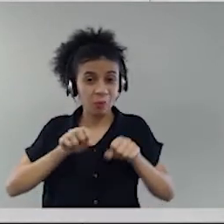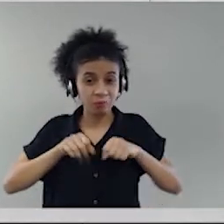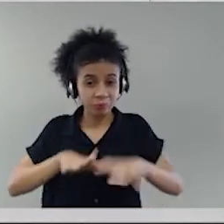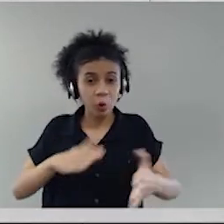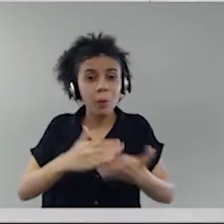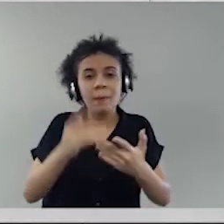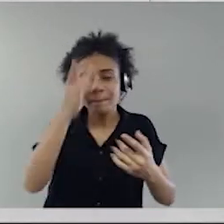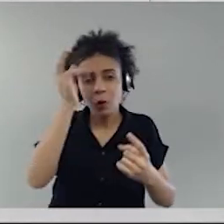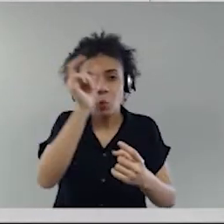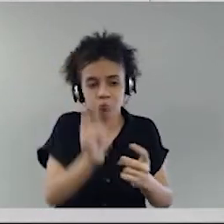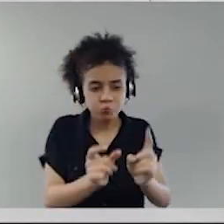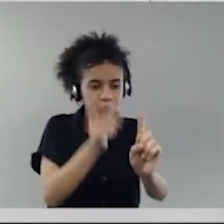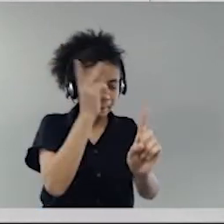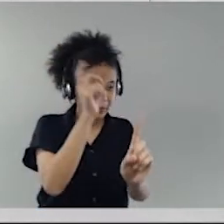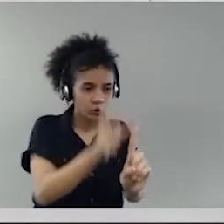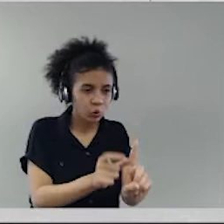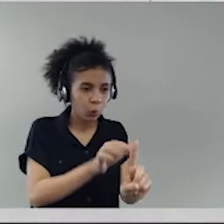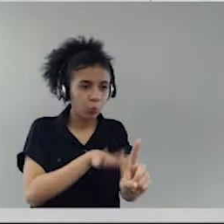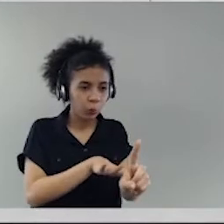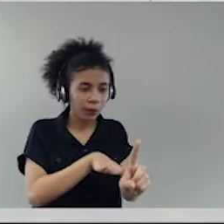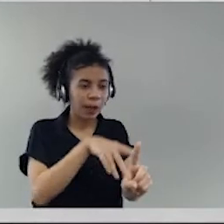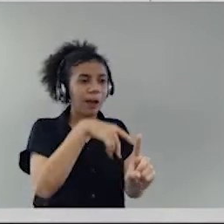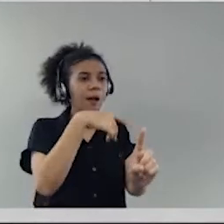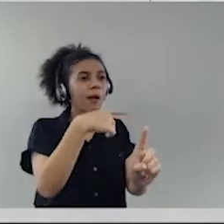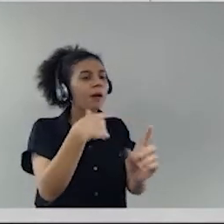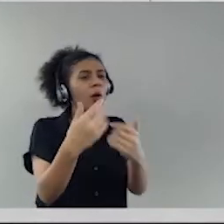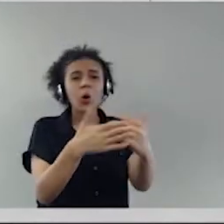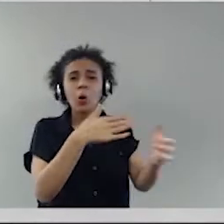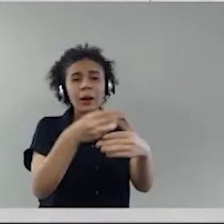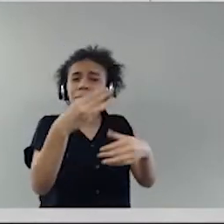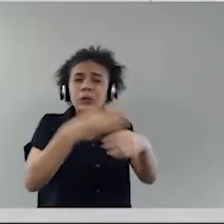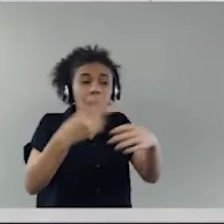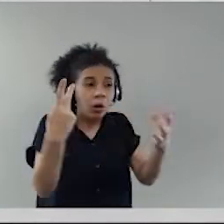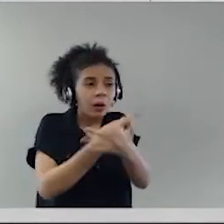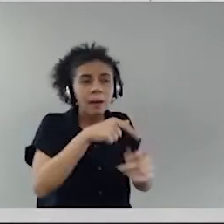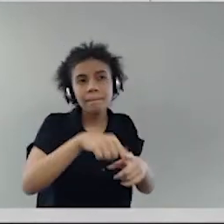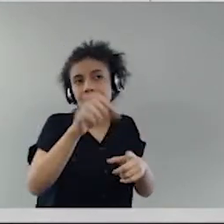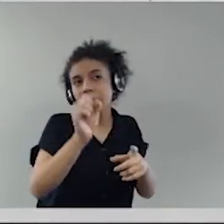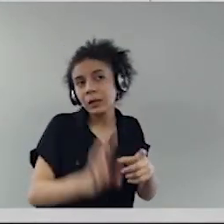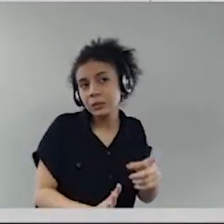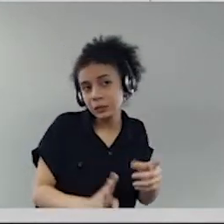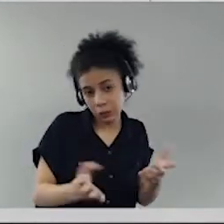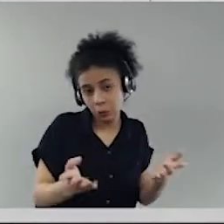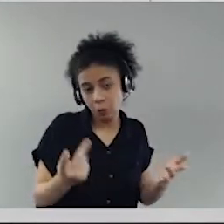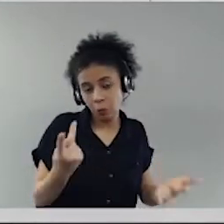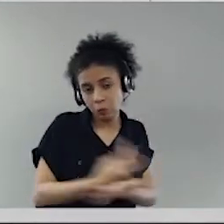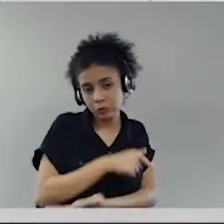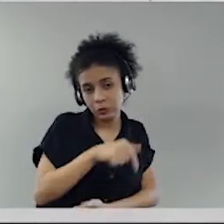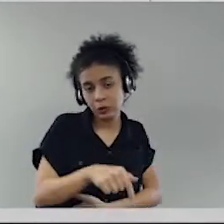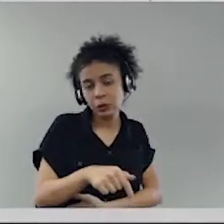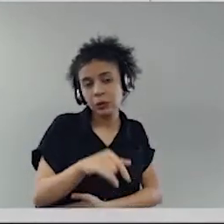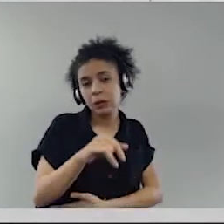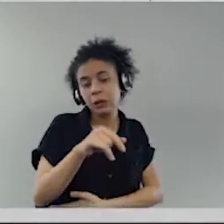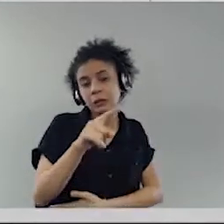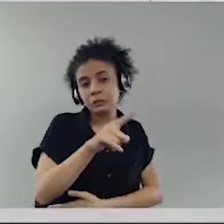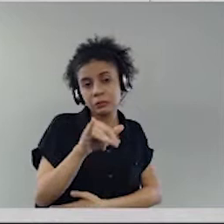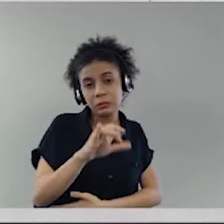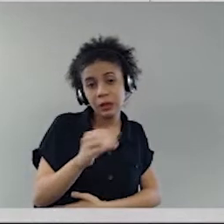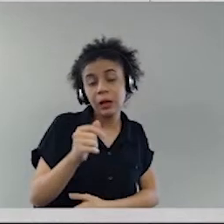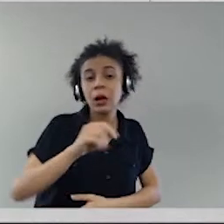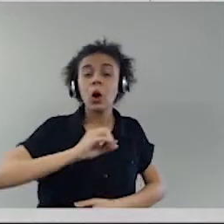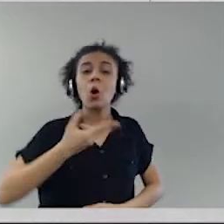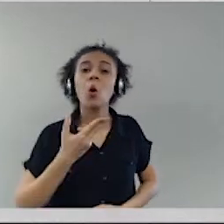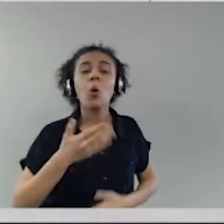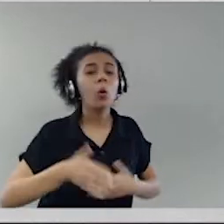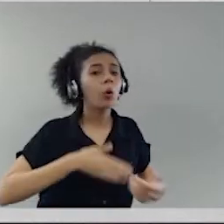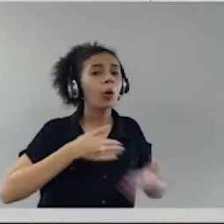caso, com um conjunto de casos em qualquer município. Pode ser do Brasil, como a gente viu no caso da Zika, como pode